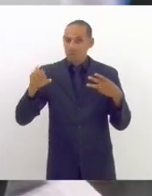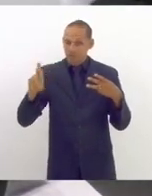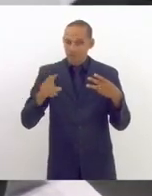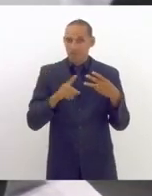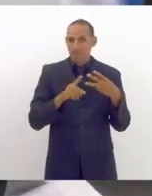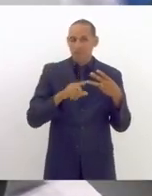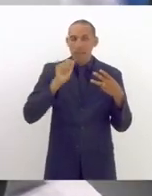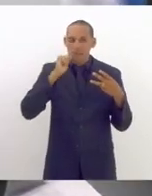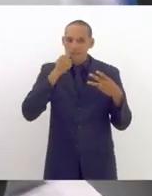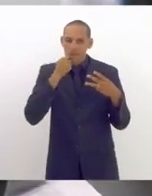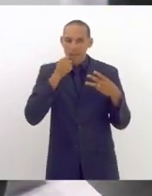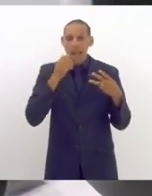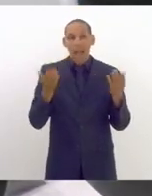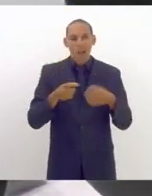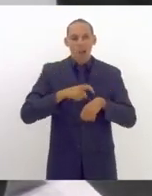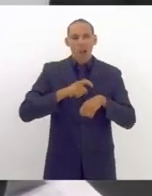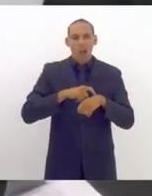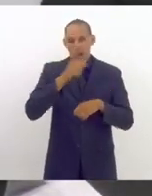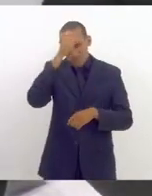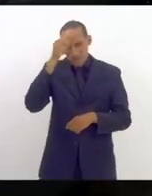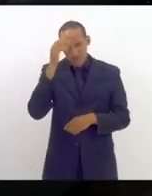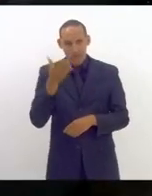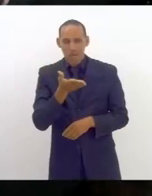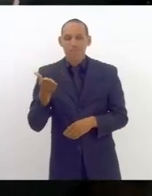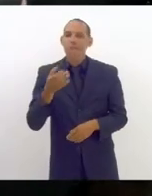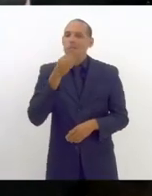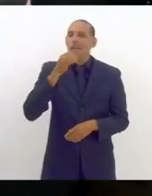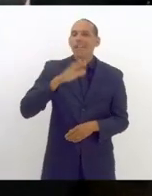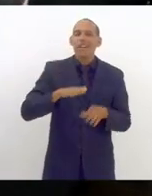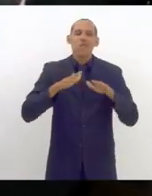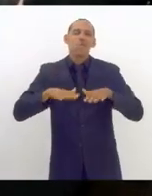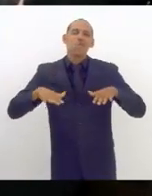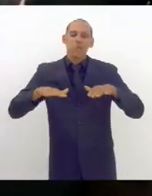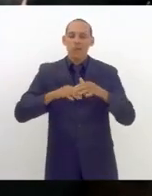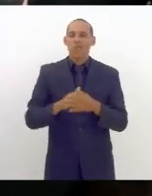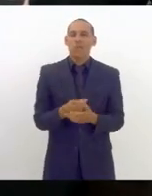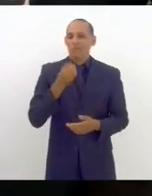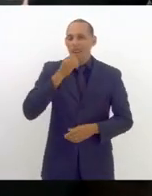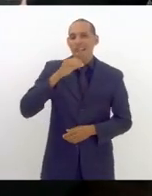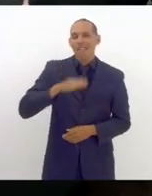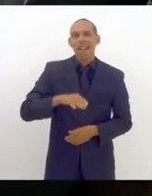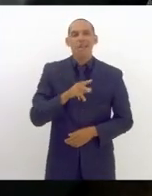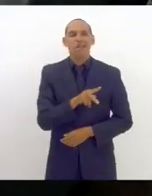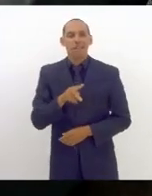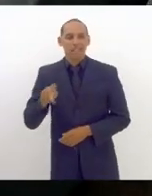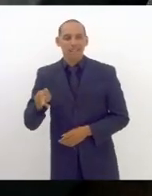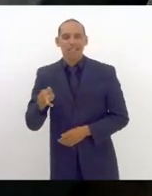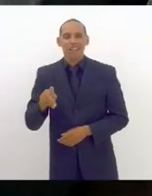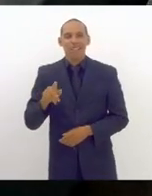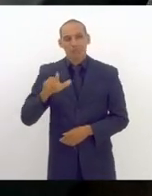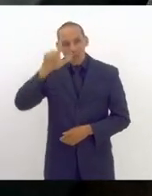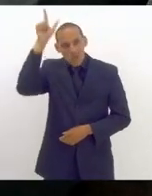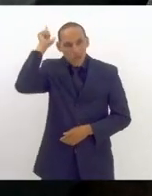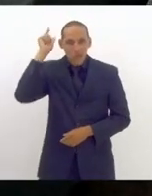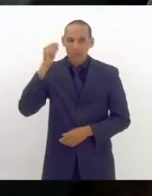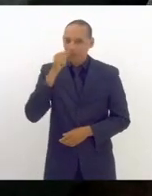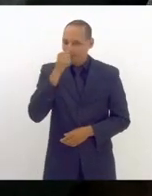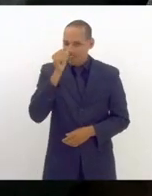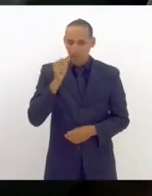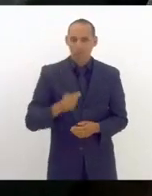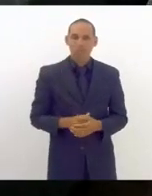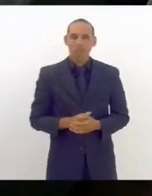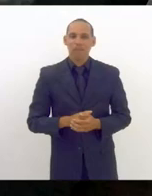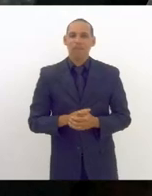por favor Boa tarde a todos boa tarde Presidente Luiz Paulo